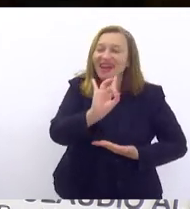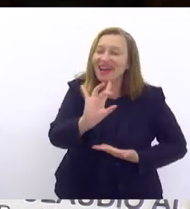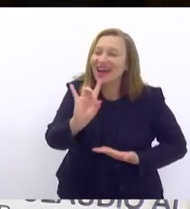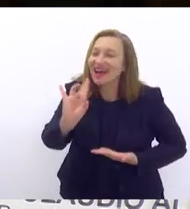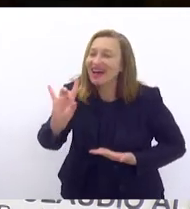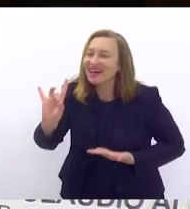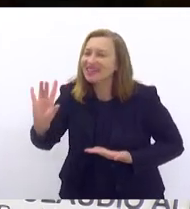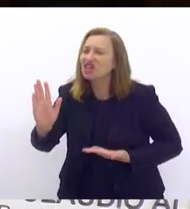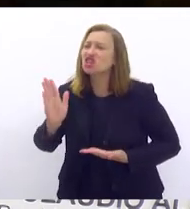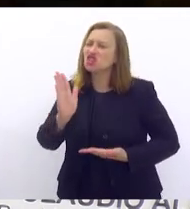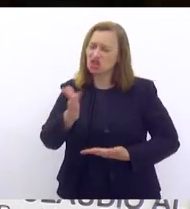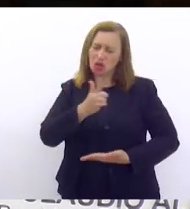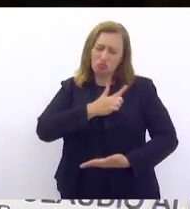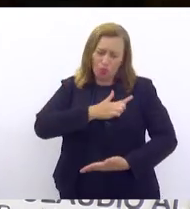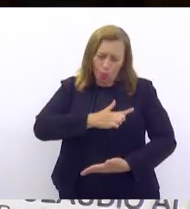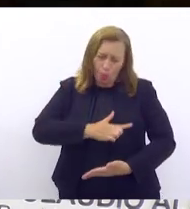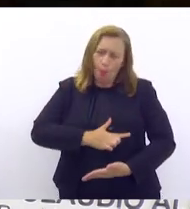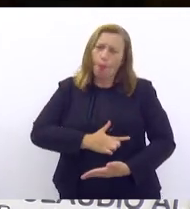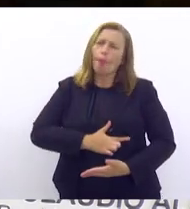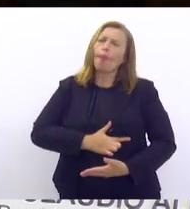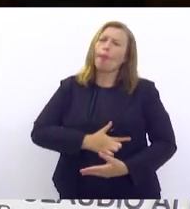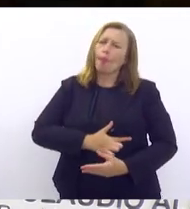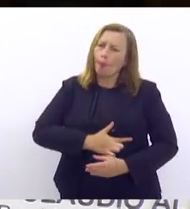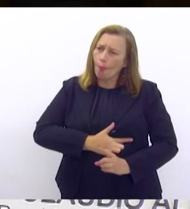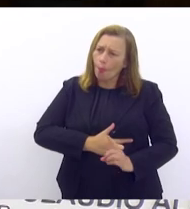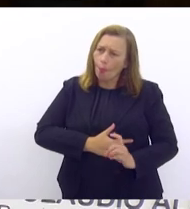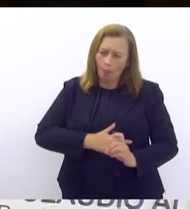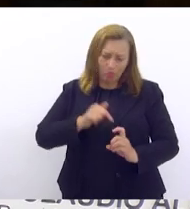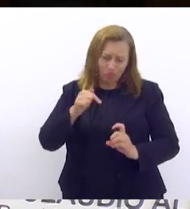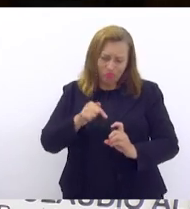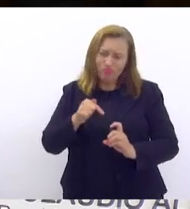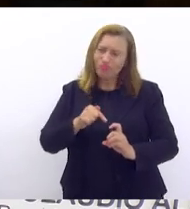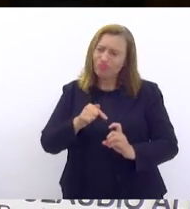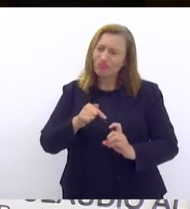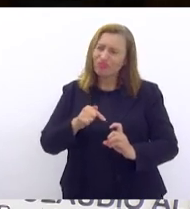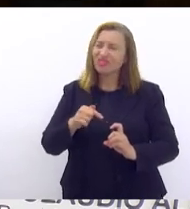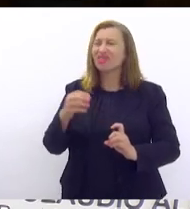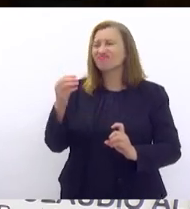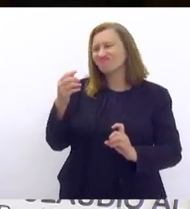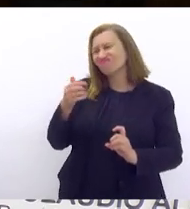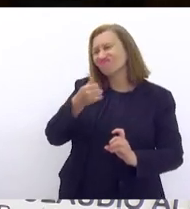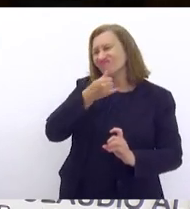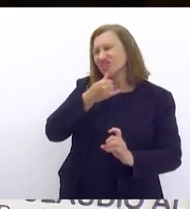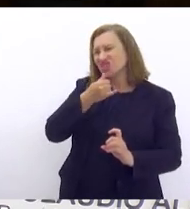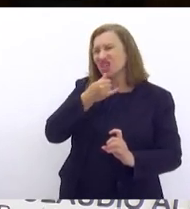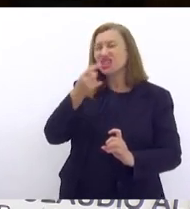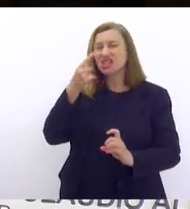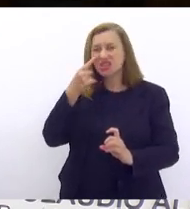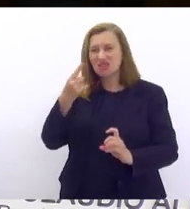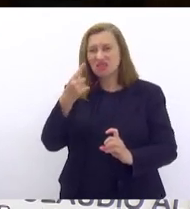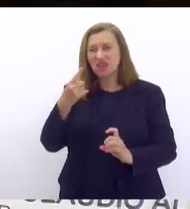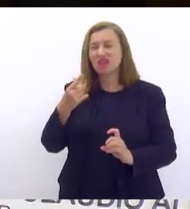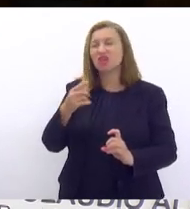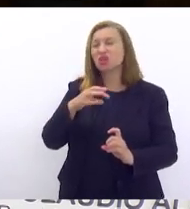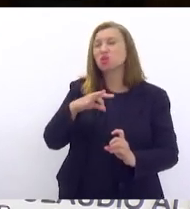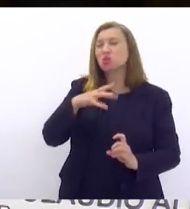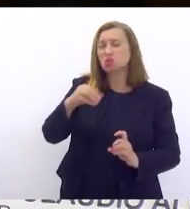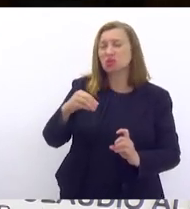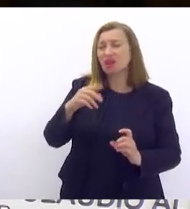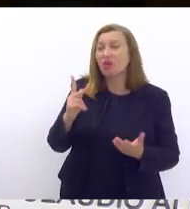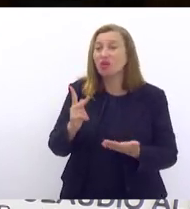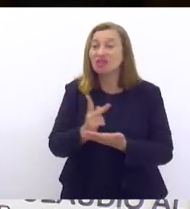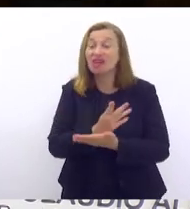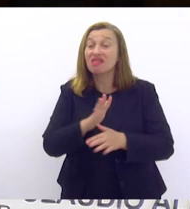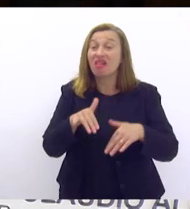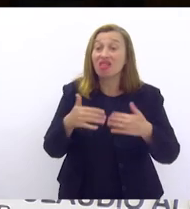tão esvaziados, tão esfriados por tanto desânimo que se vive por aí. Né?